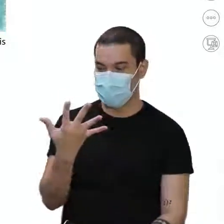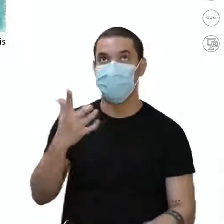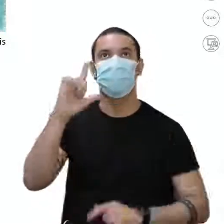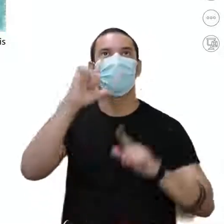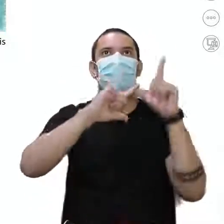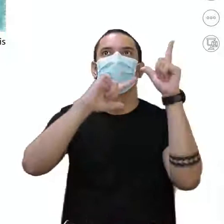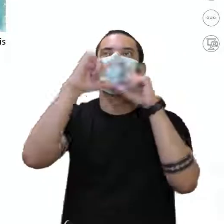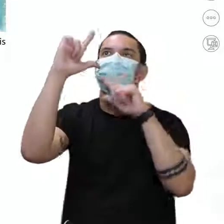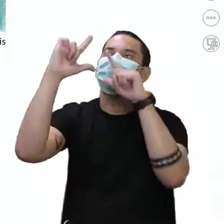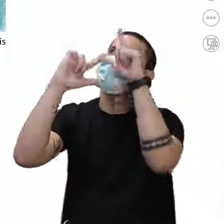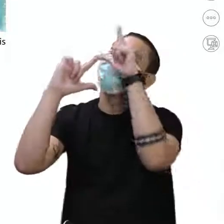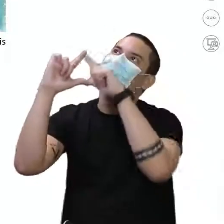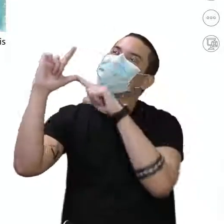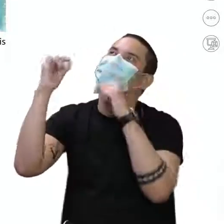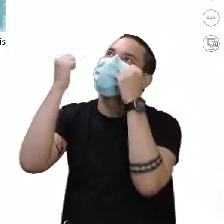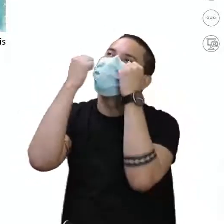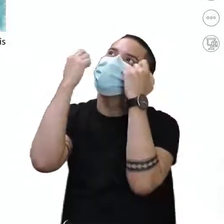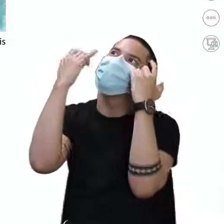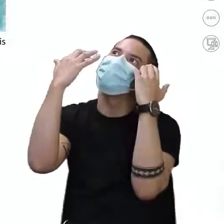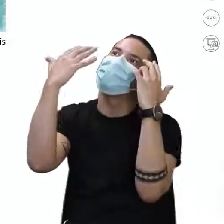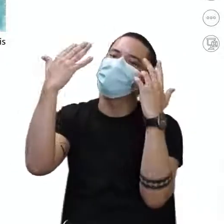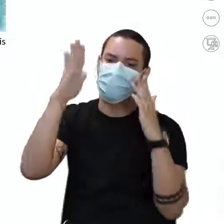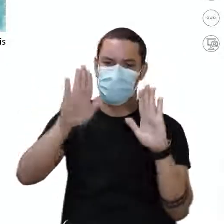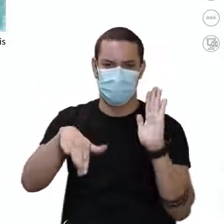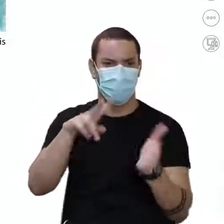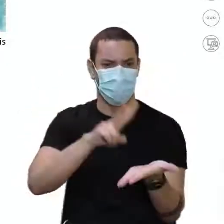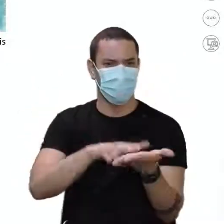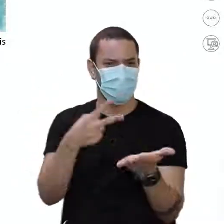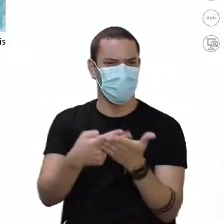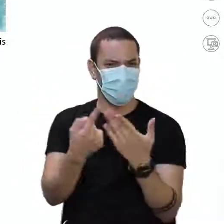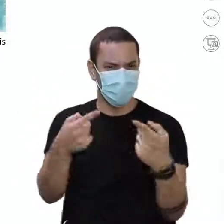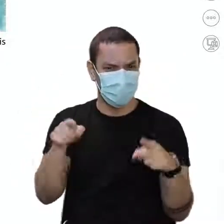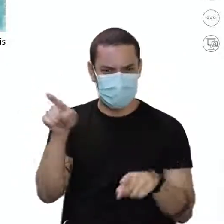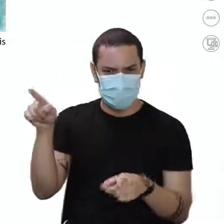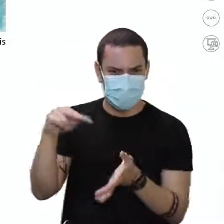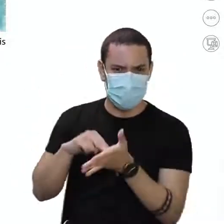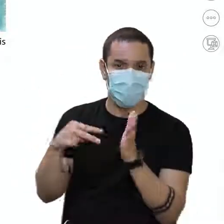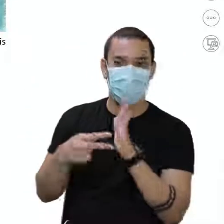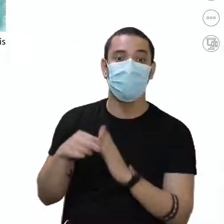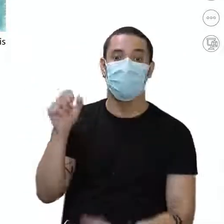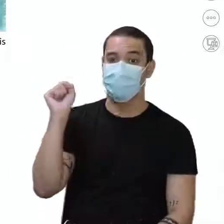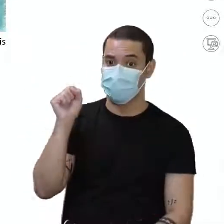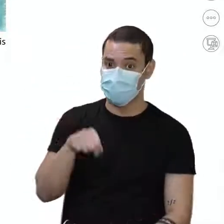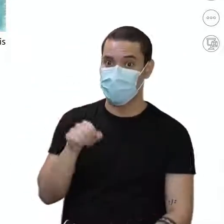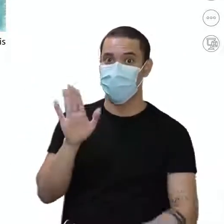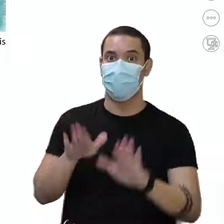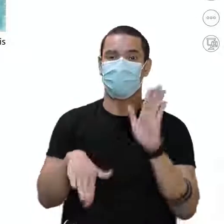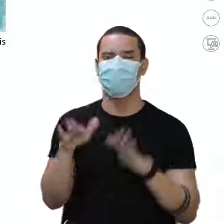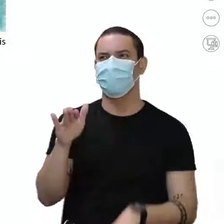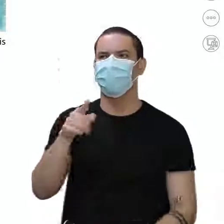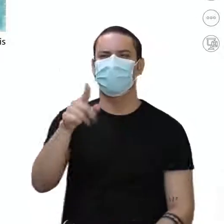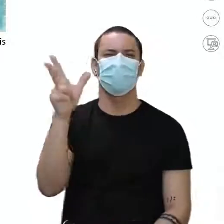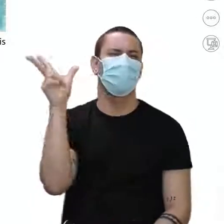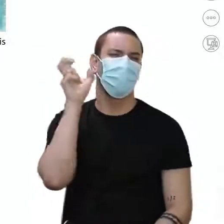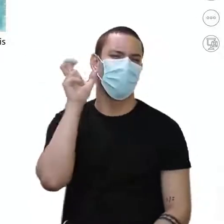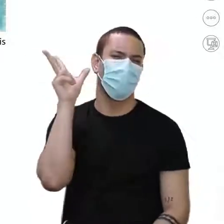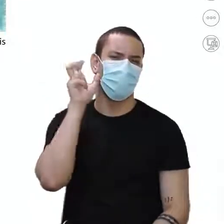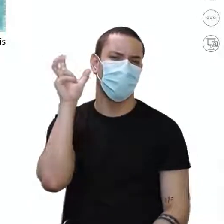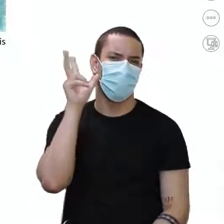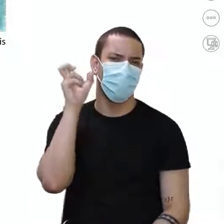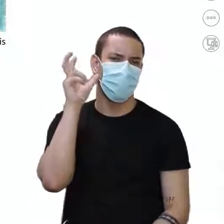estrelas. Bonitinho, né? Às vezes a tradução de uma música você fica, nossa, isso que significa? Sim, muitas das músicas que você escuta em